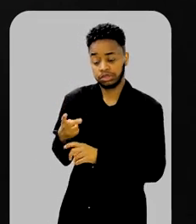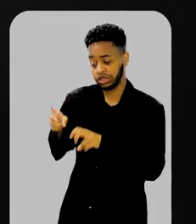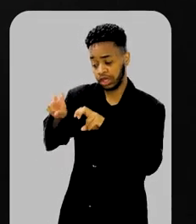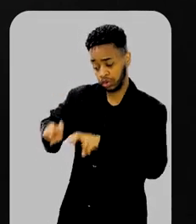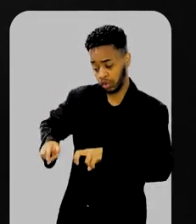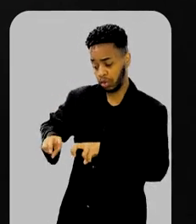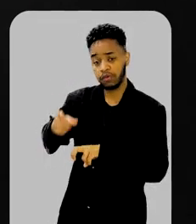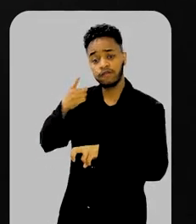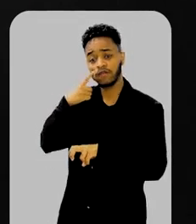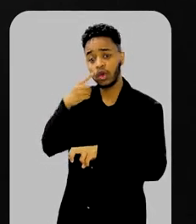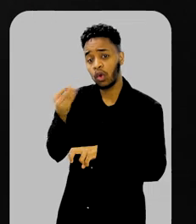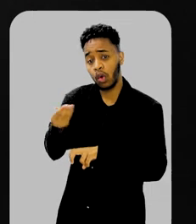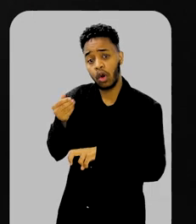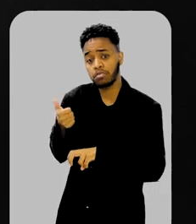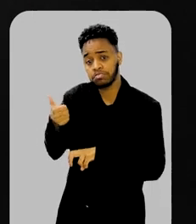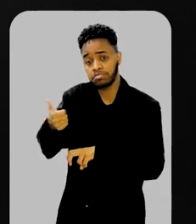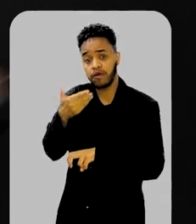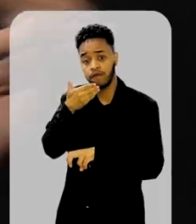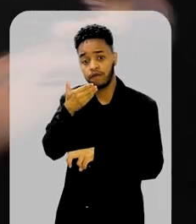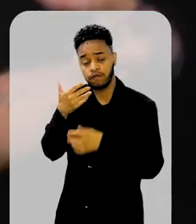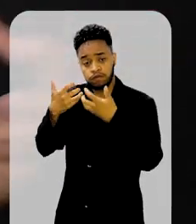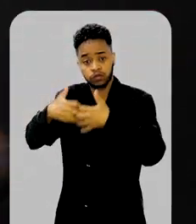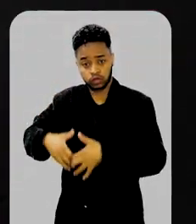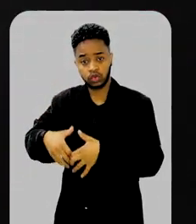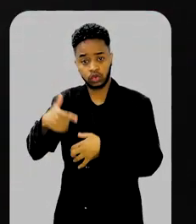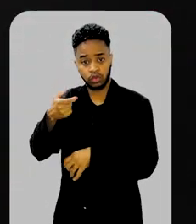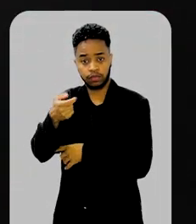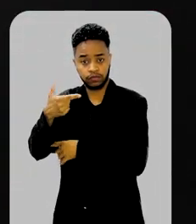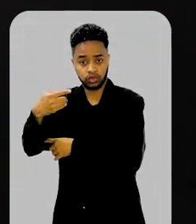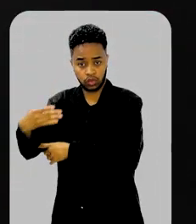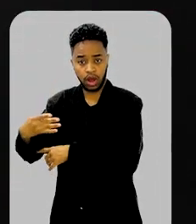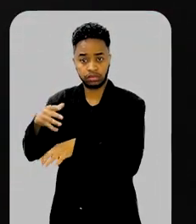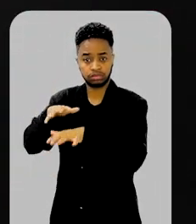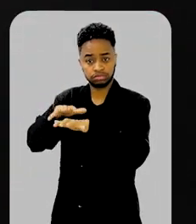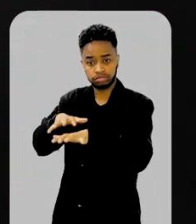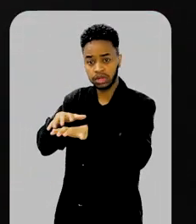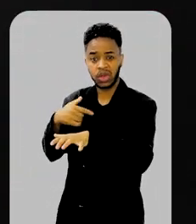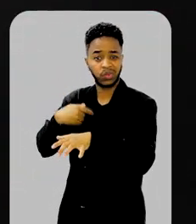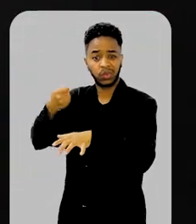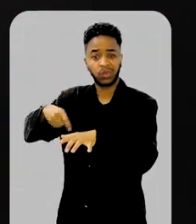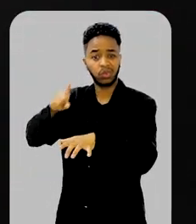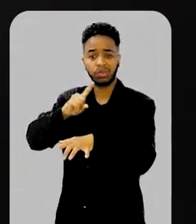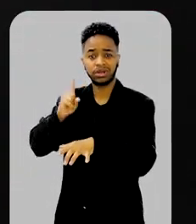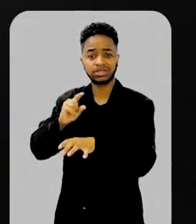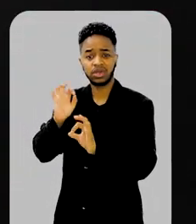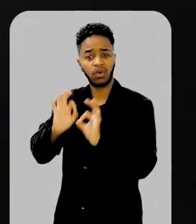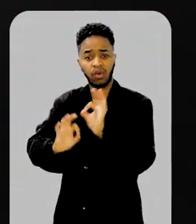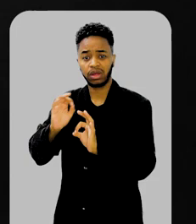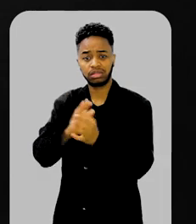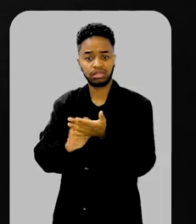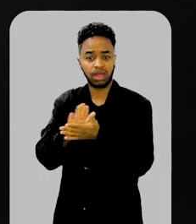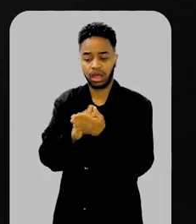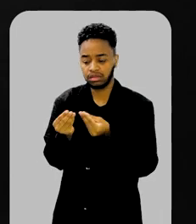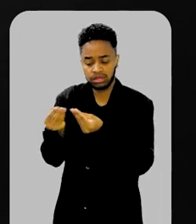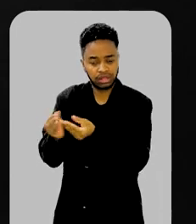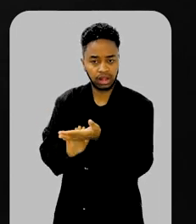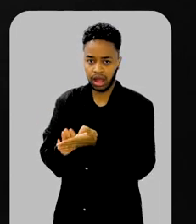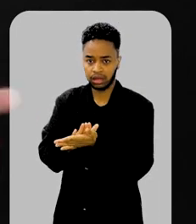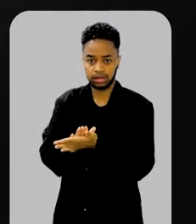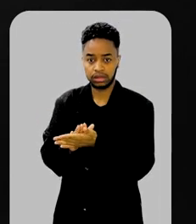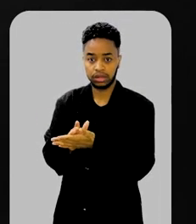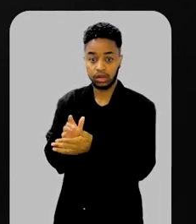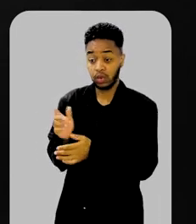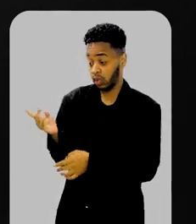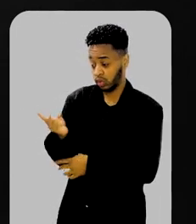sentou viu o que deu certo da mecânica de desfile de 24 não precisa Pri montar para eles nada